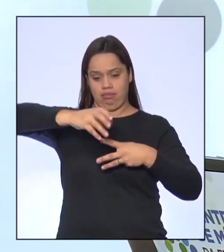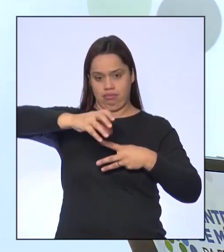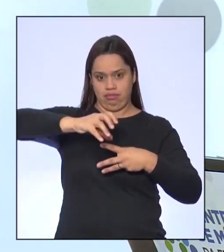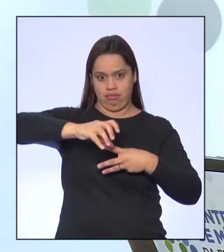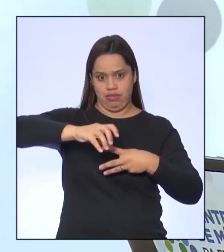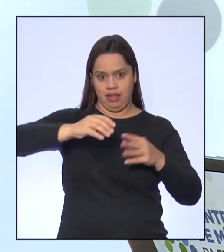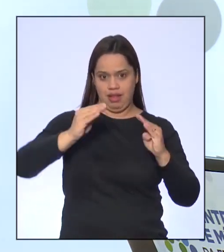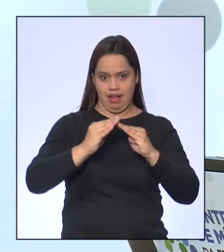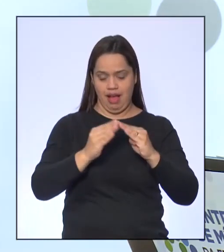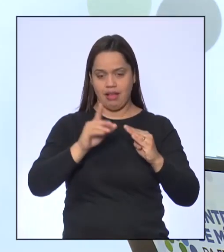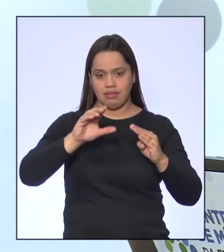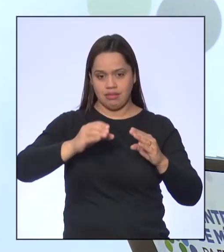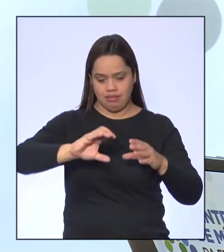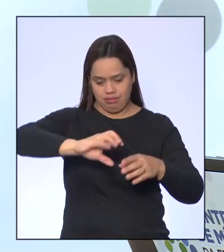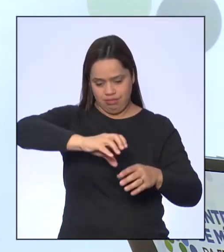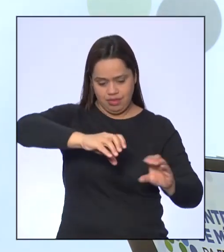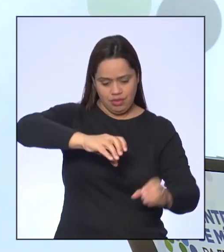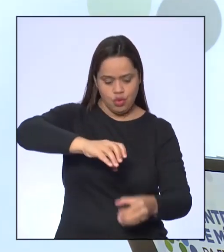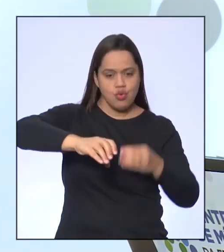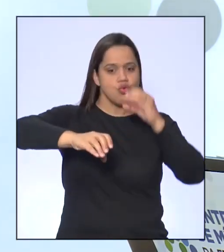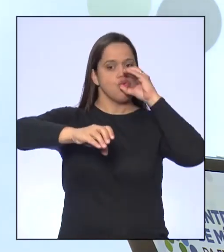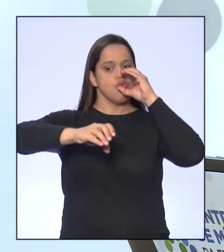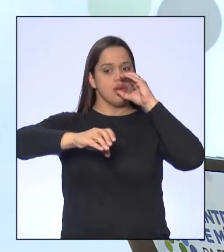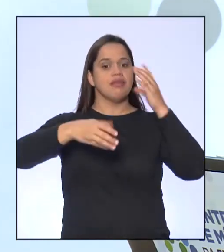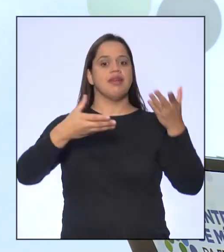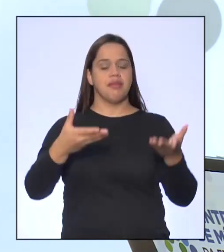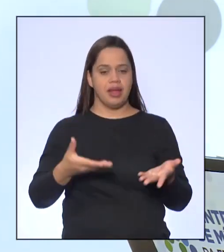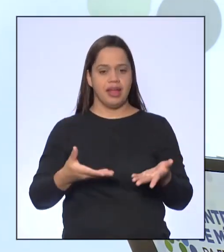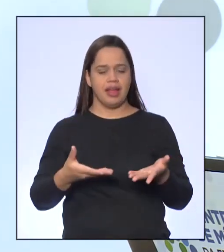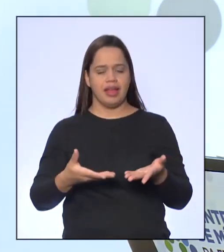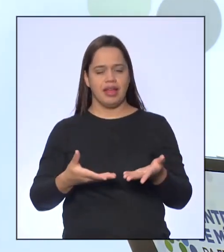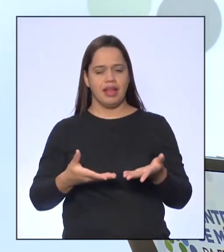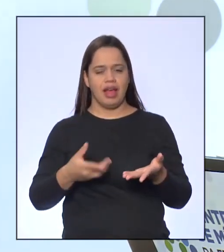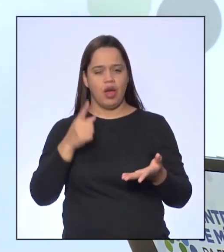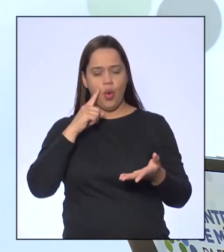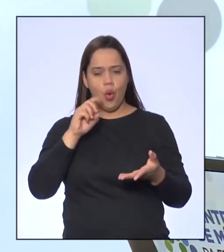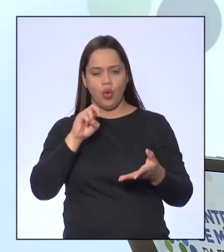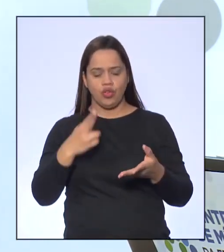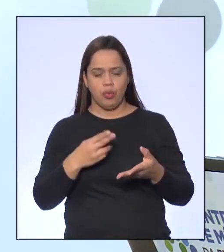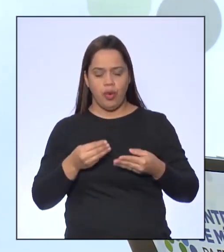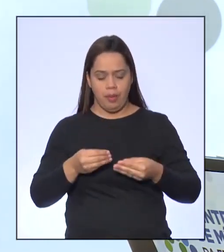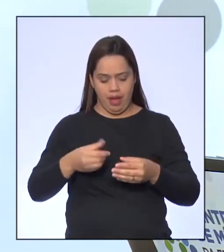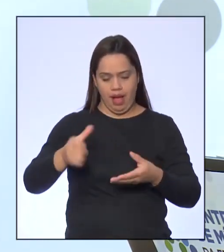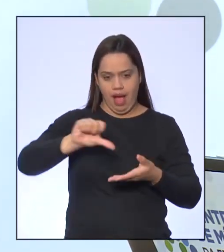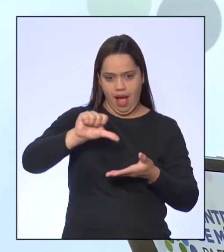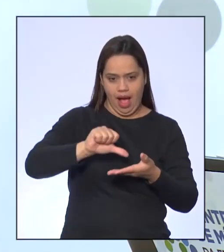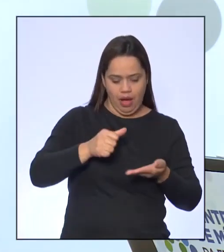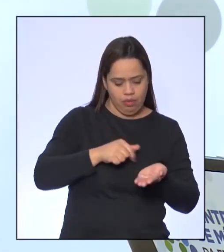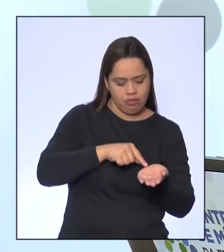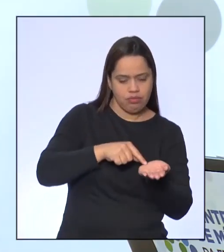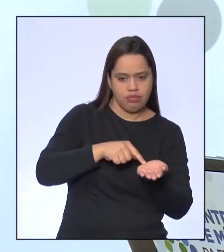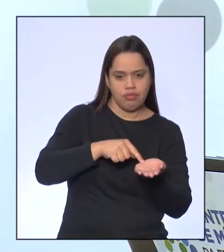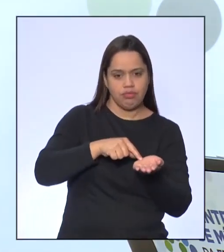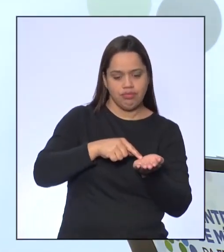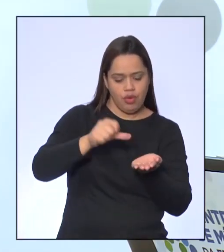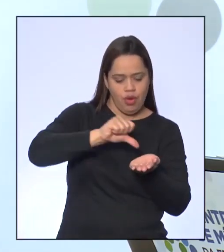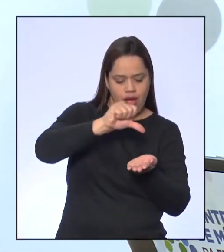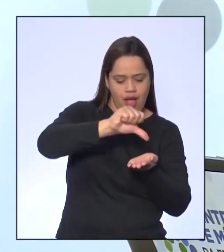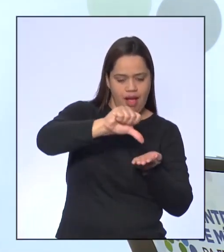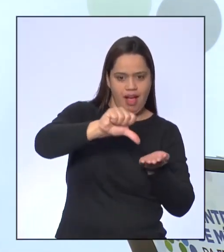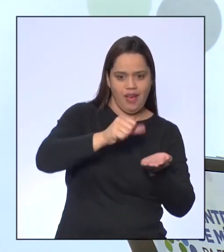torneira e bebe. Quando a gente pega essa água e a gente põe lá na forminha de gelo e a gente leva para a